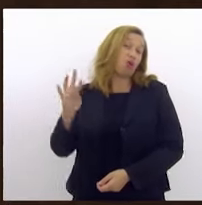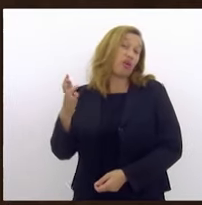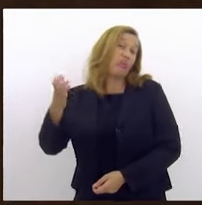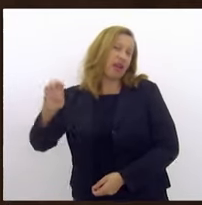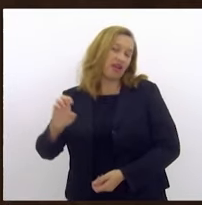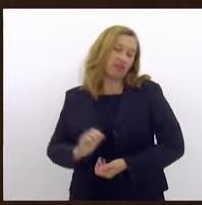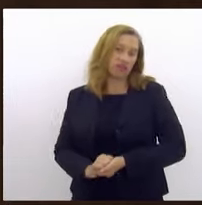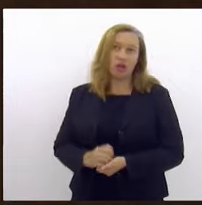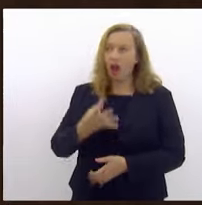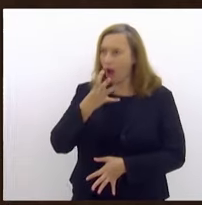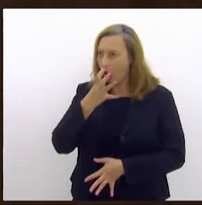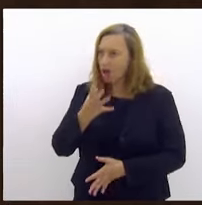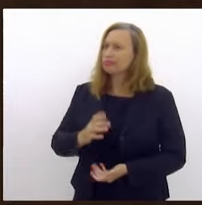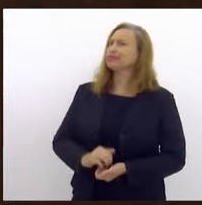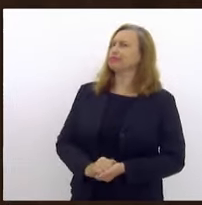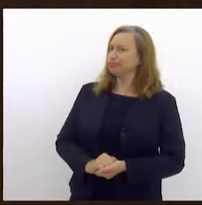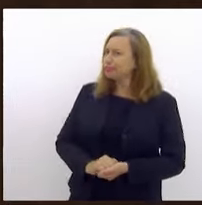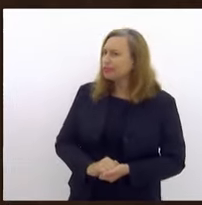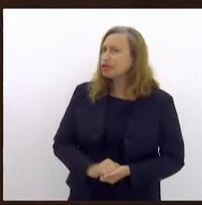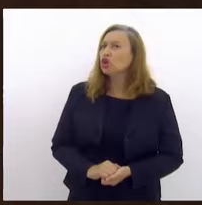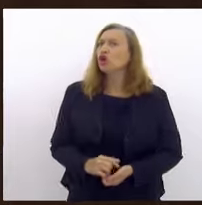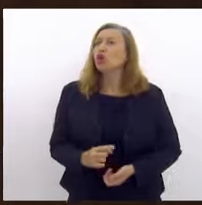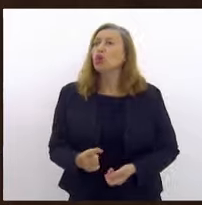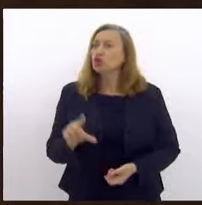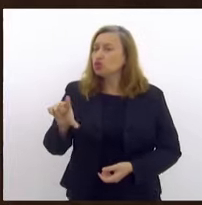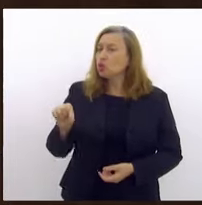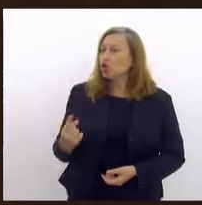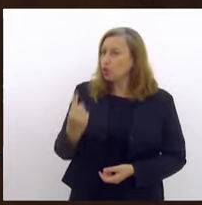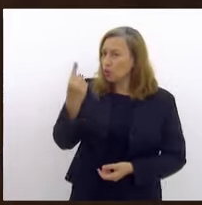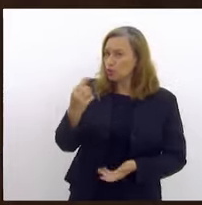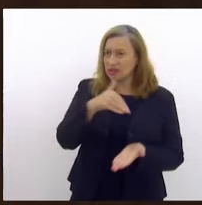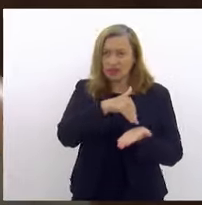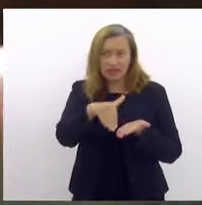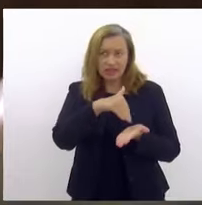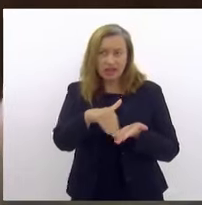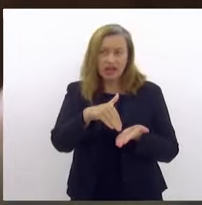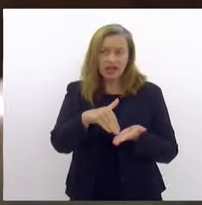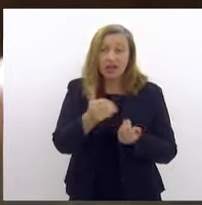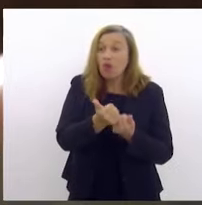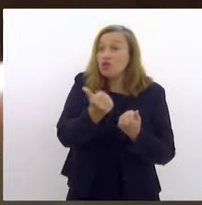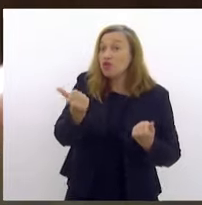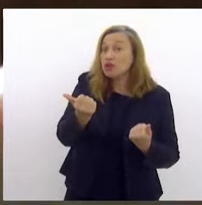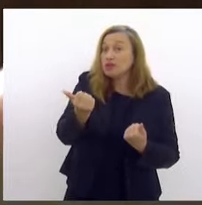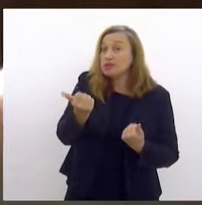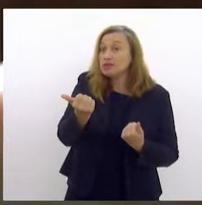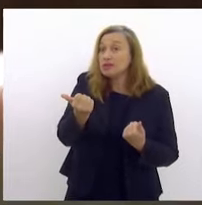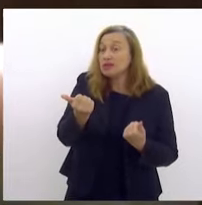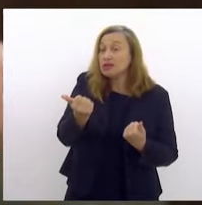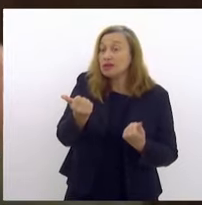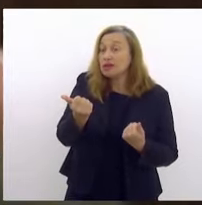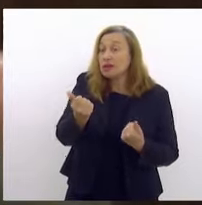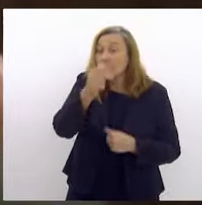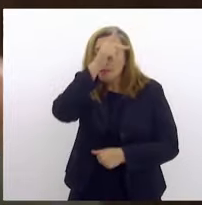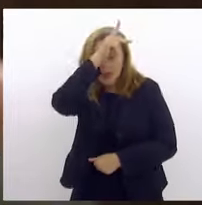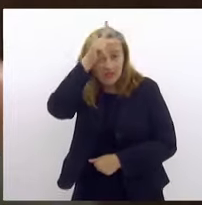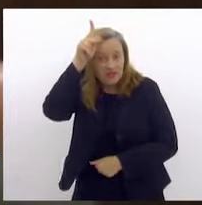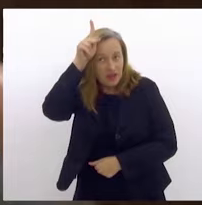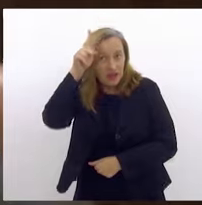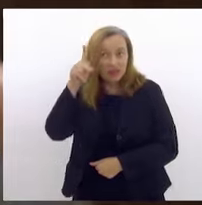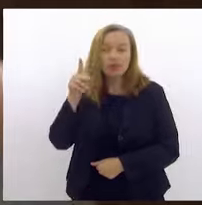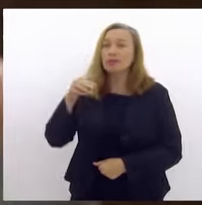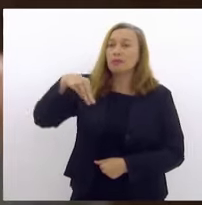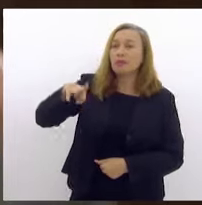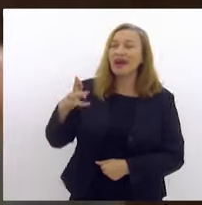E, pasmem, um desses secretários é o atual vice-prefeito de Maricá, filho da deputada dessa